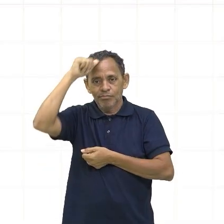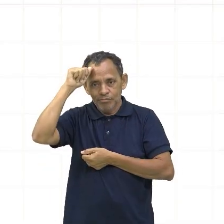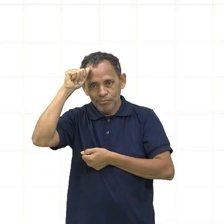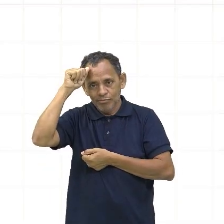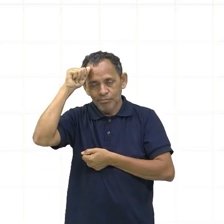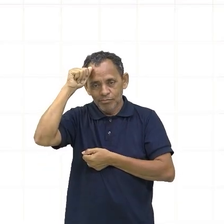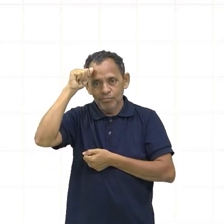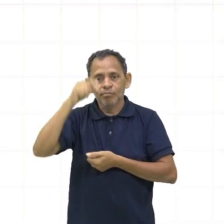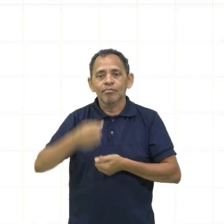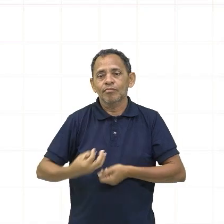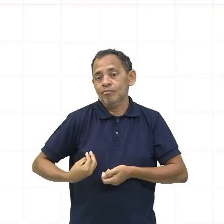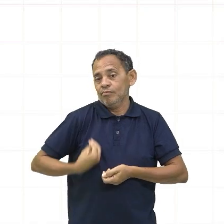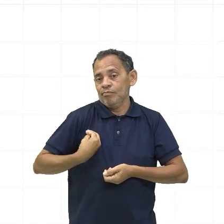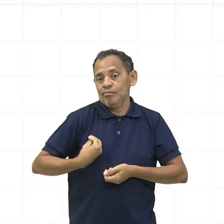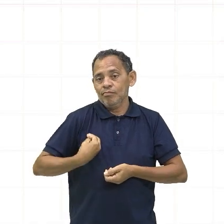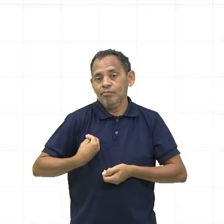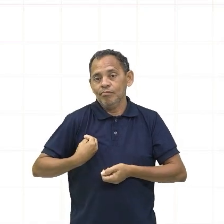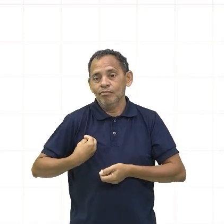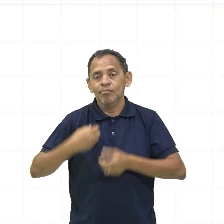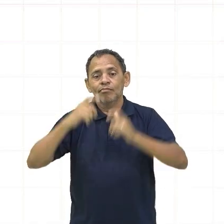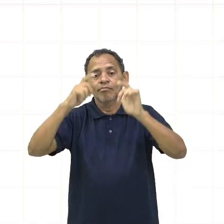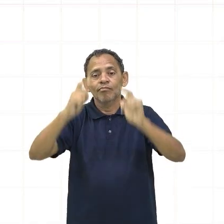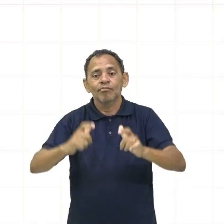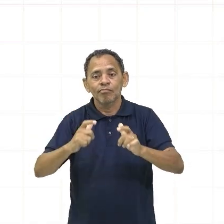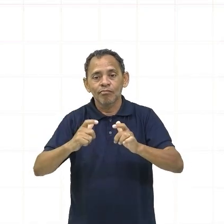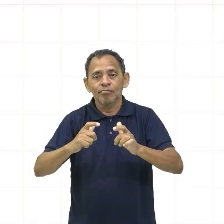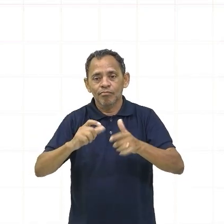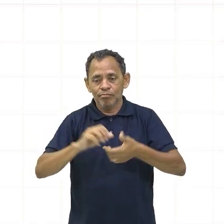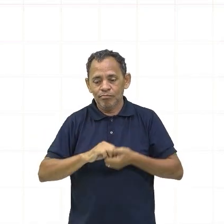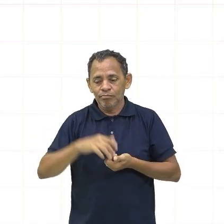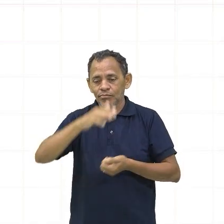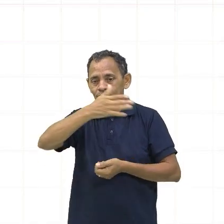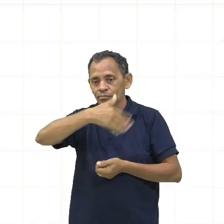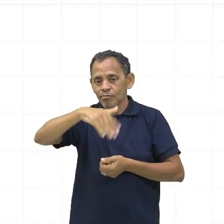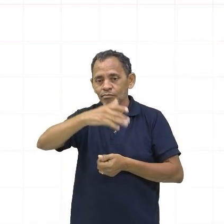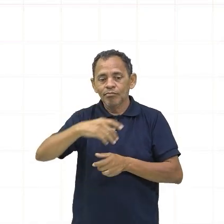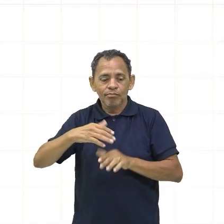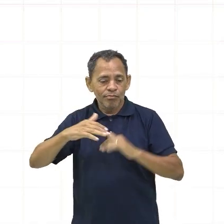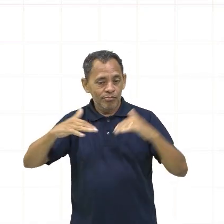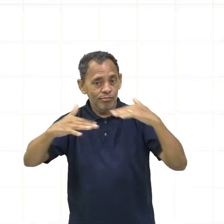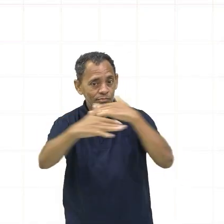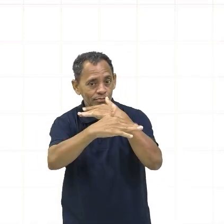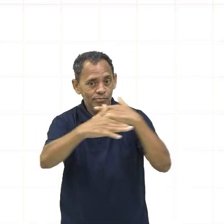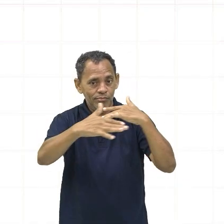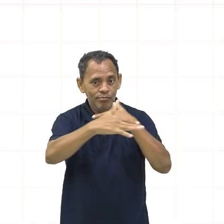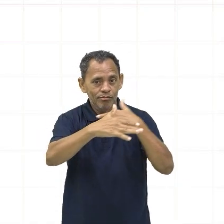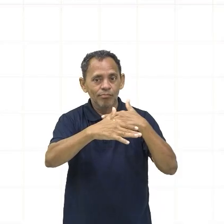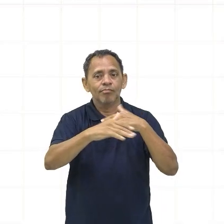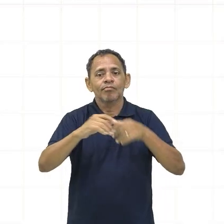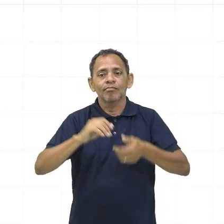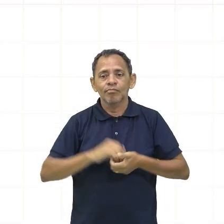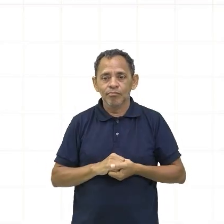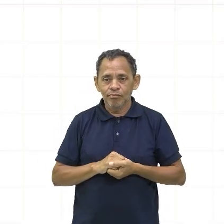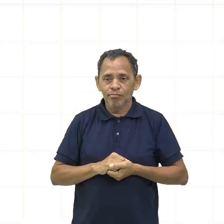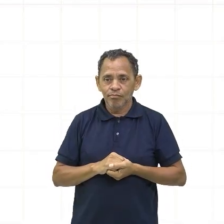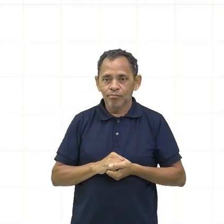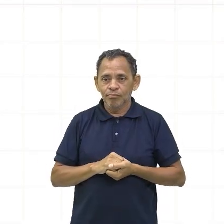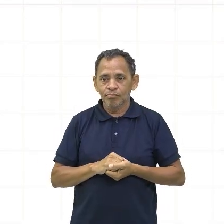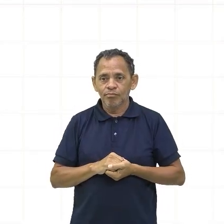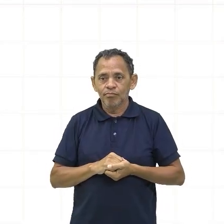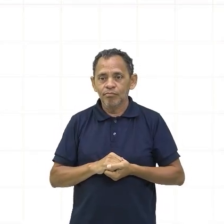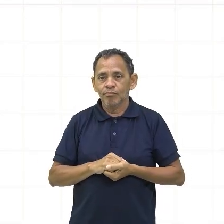amazonense, ela está ali residindo nas áreas urbanas, né? Está vivendo ali nas cidades.